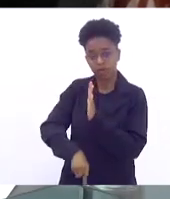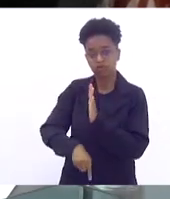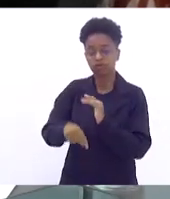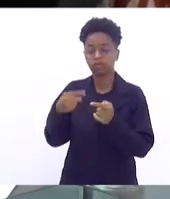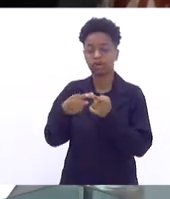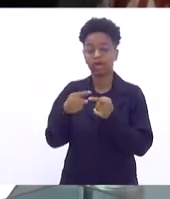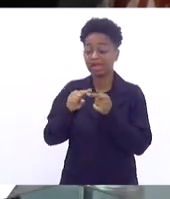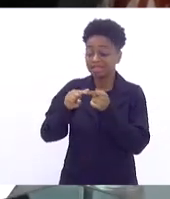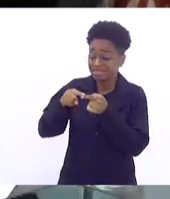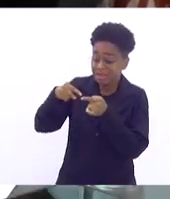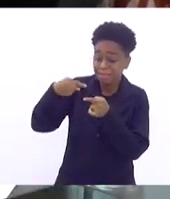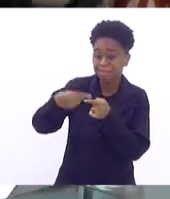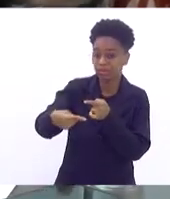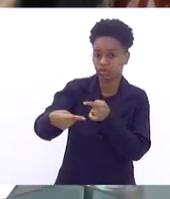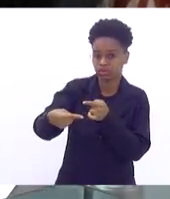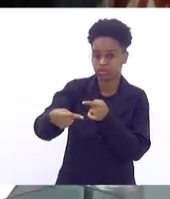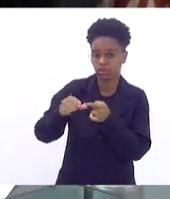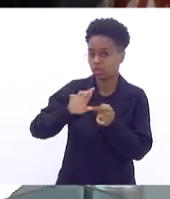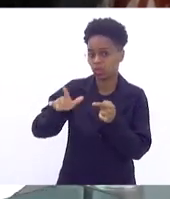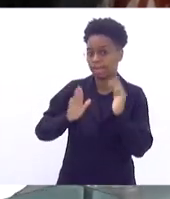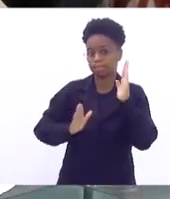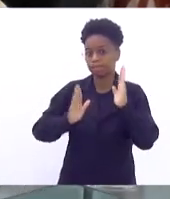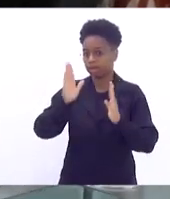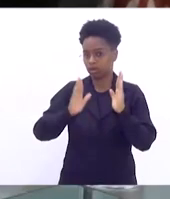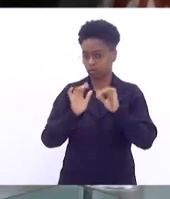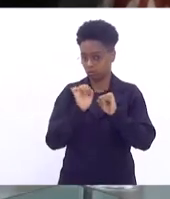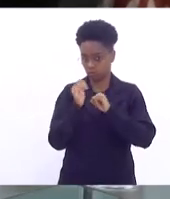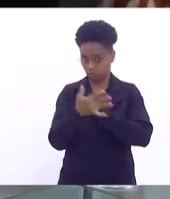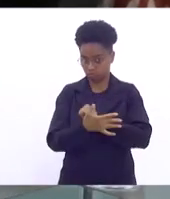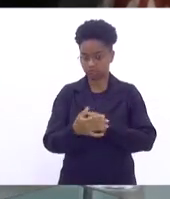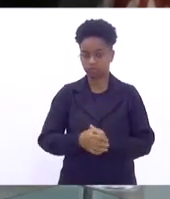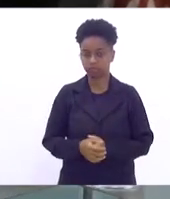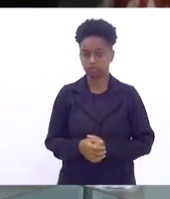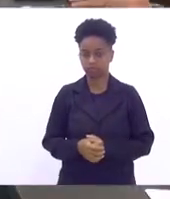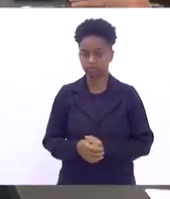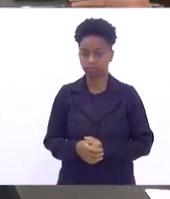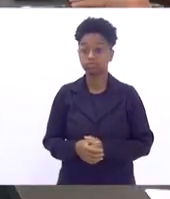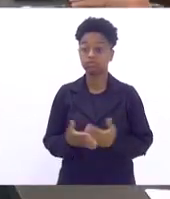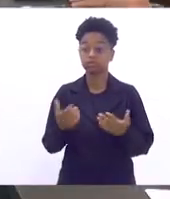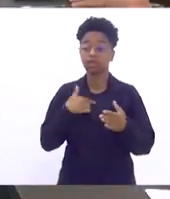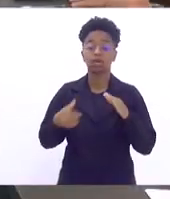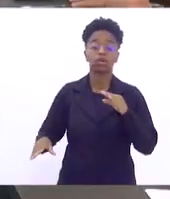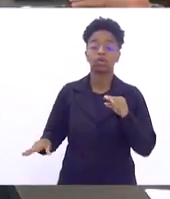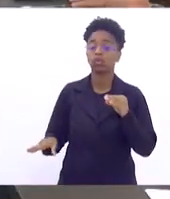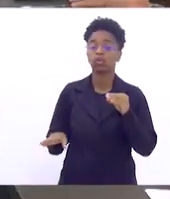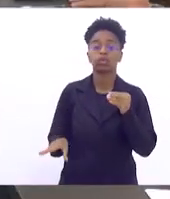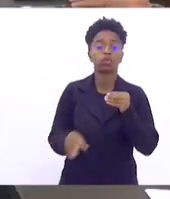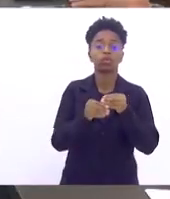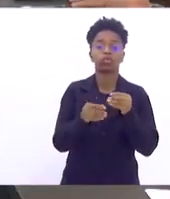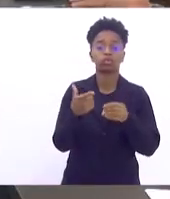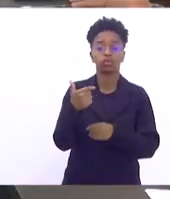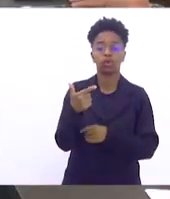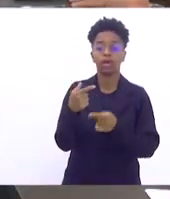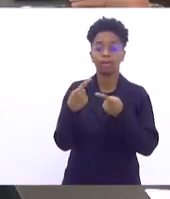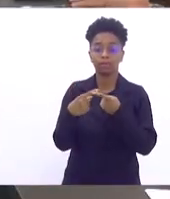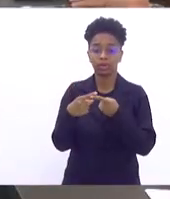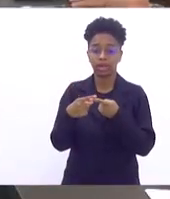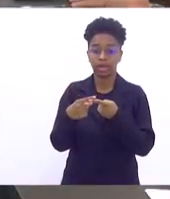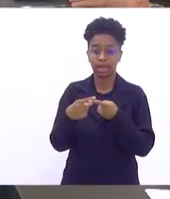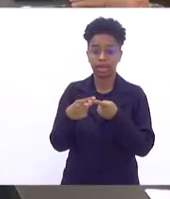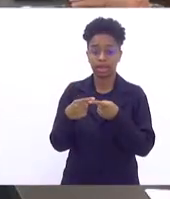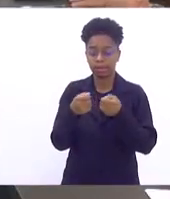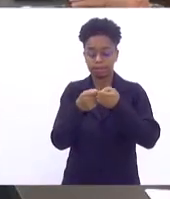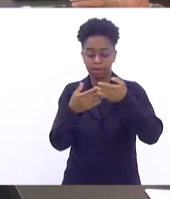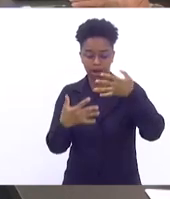é após Não durante o motivo de inclusão desse 12 é só porque na justificativa na ementa